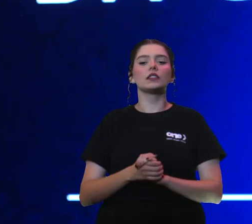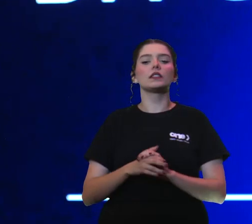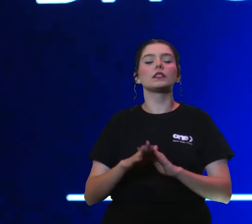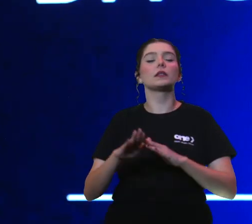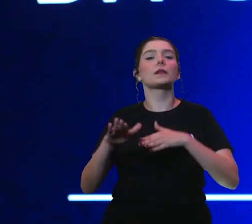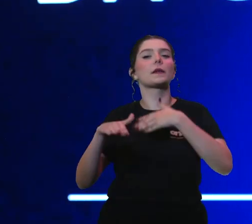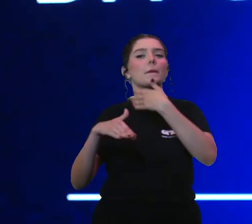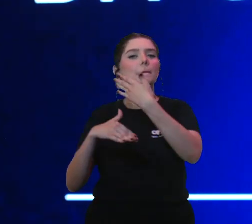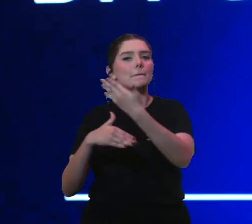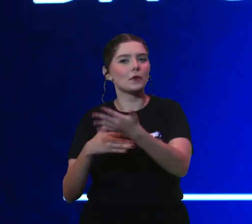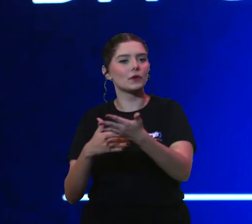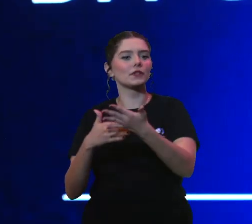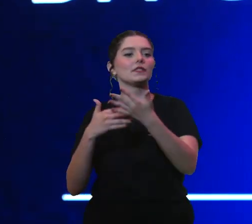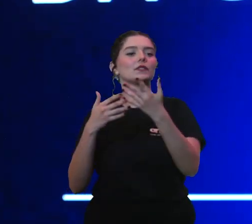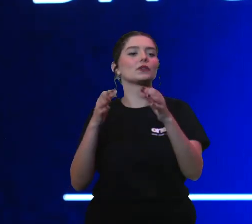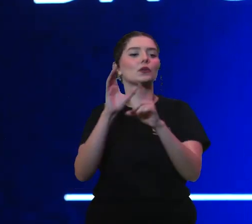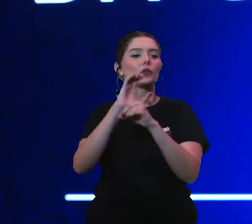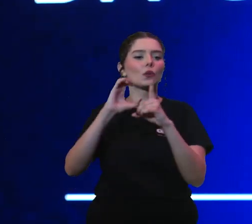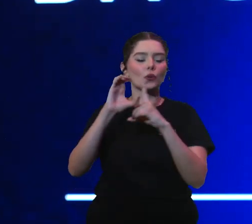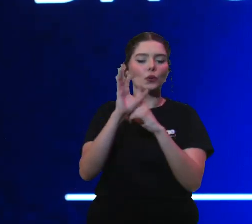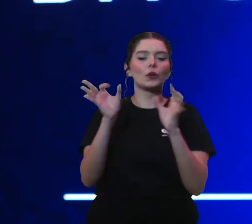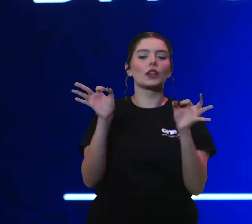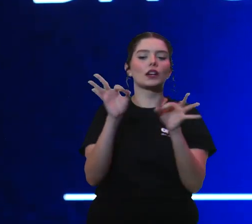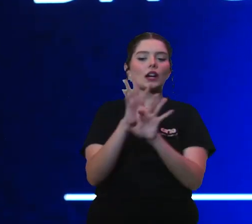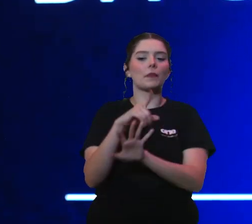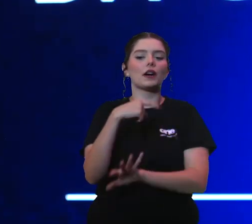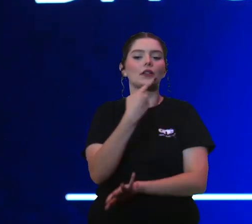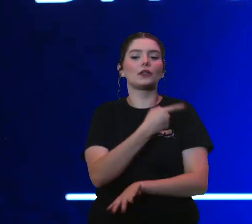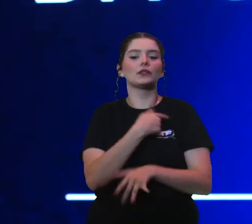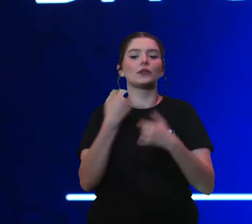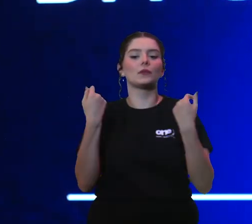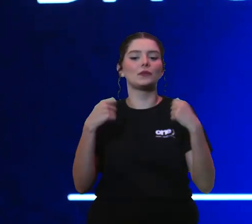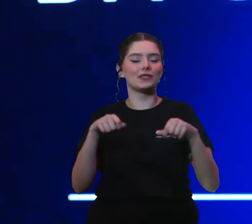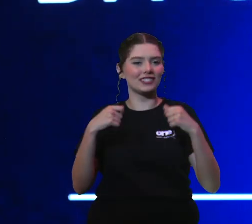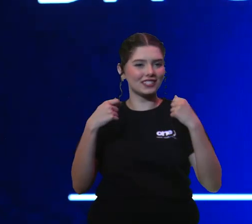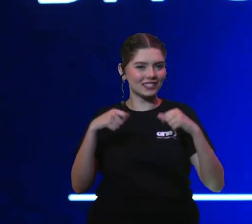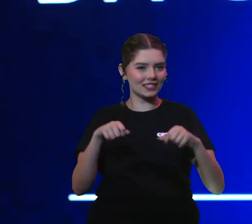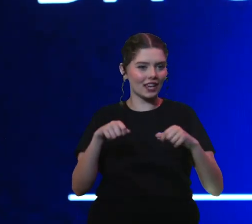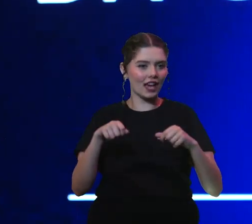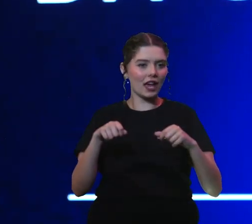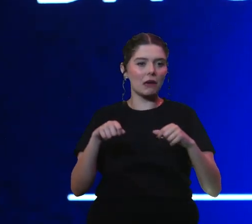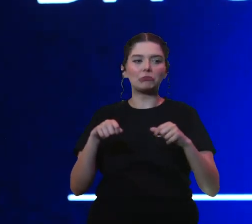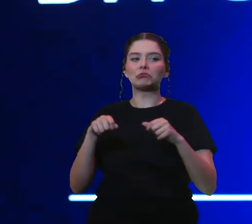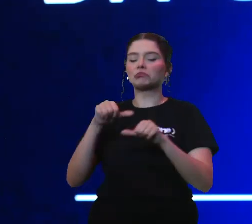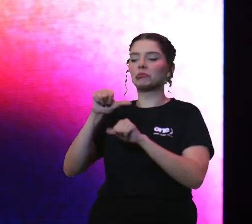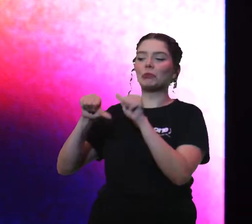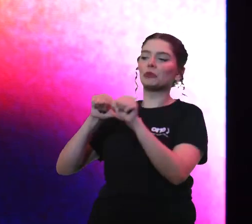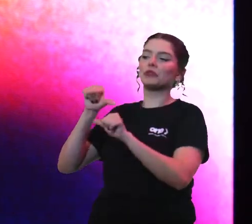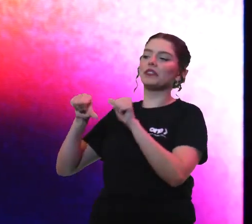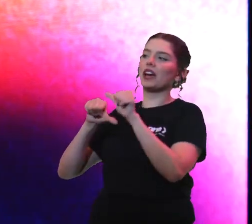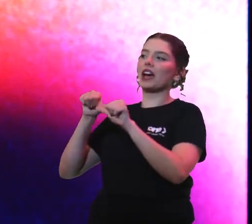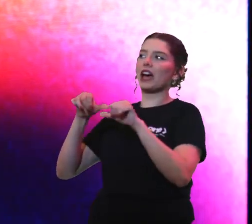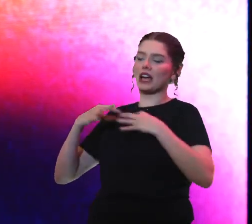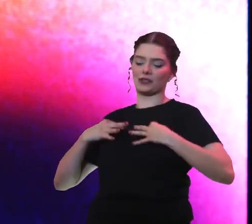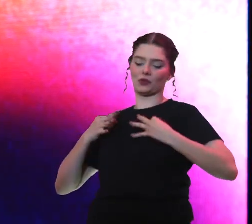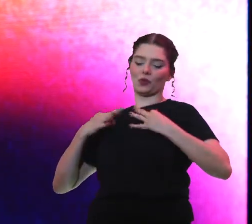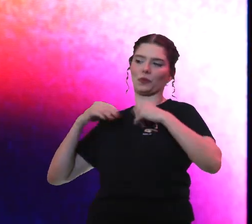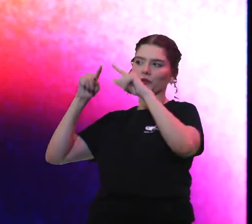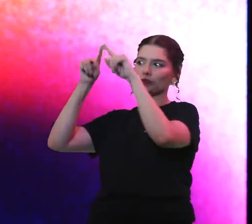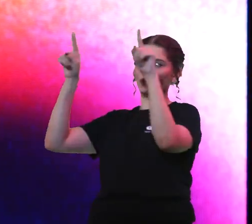fazer uma renovada no armário. Porque não tem a ver com a marca, não tem a ver com a roupa. Talvez no teu armário tenha roupa que nem a